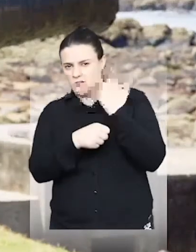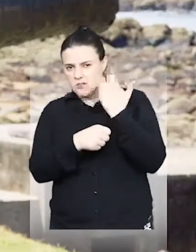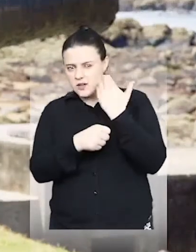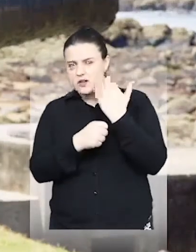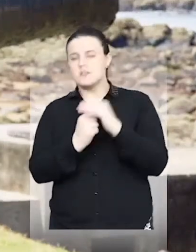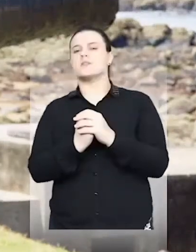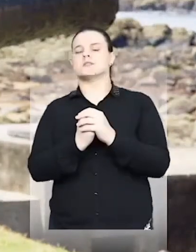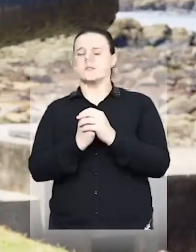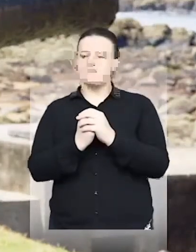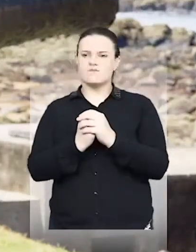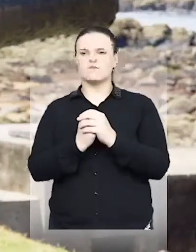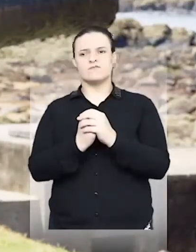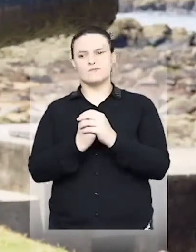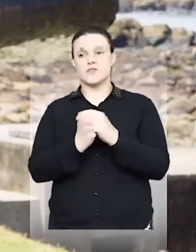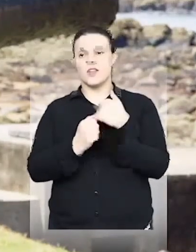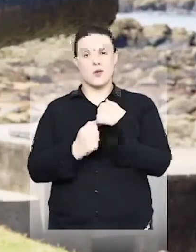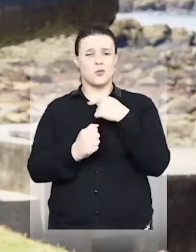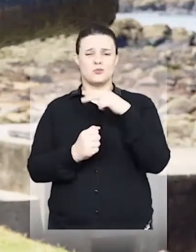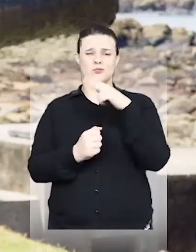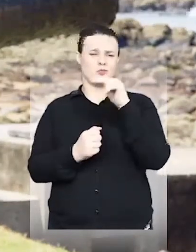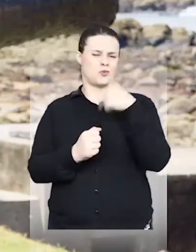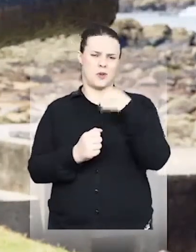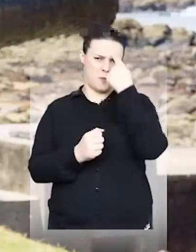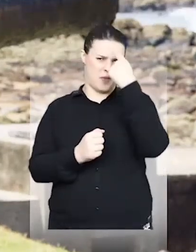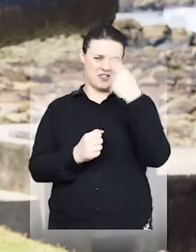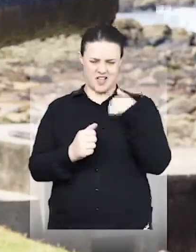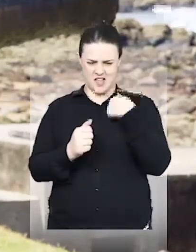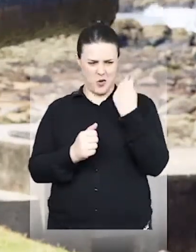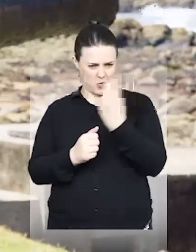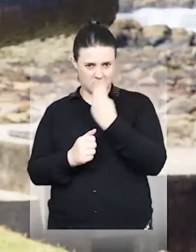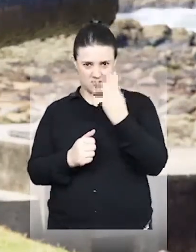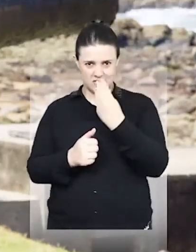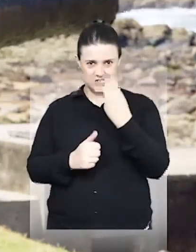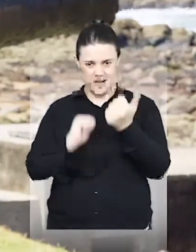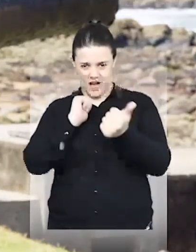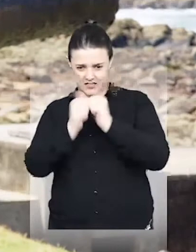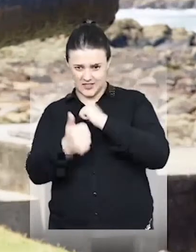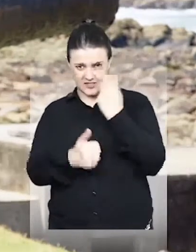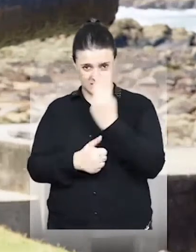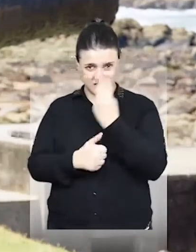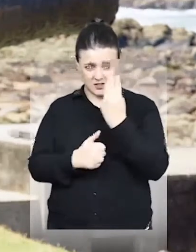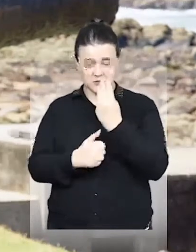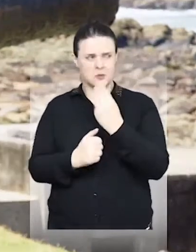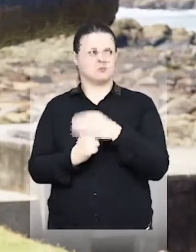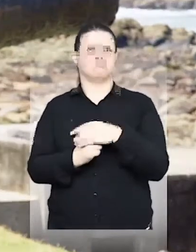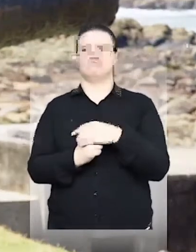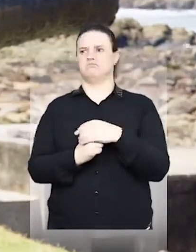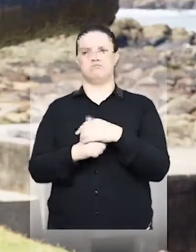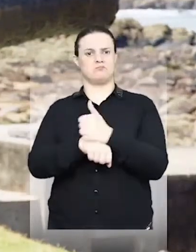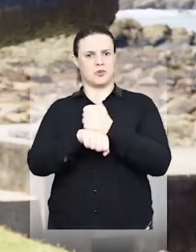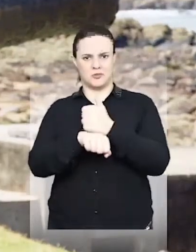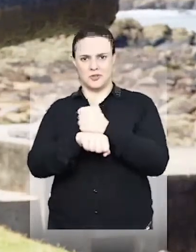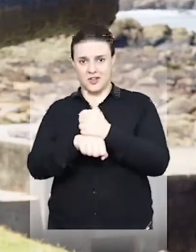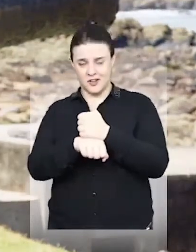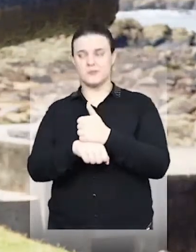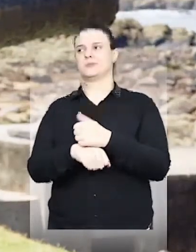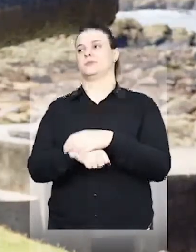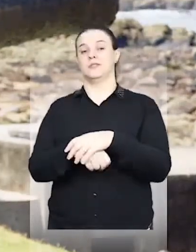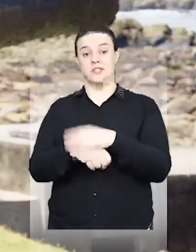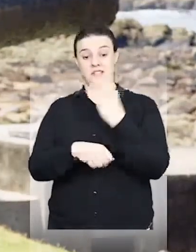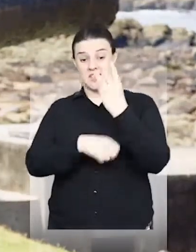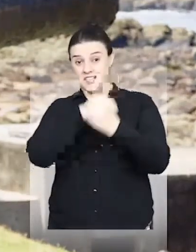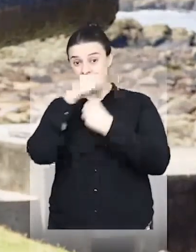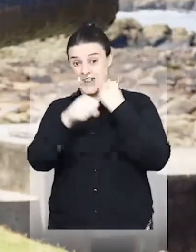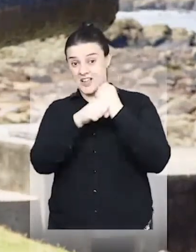anos atrás eu não imaginava que poderia fazer triatlon, ser atleta de triatlon profissional. E hoje,